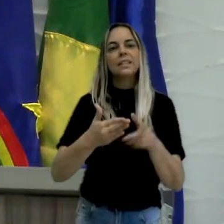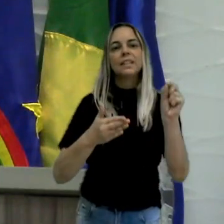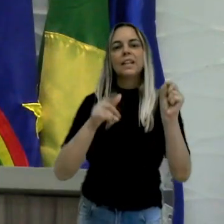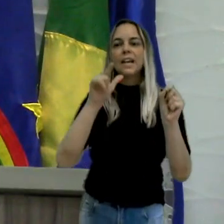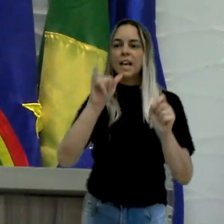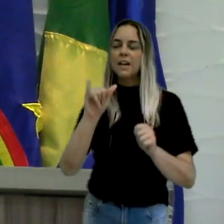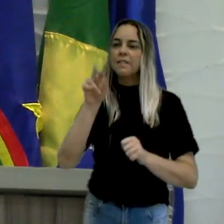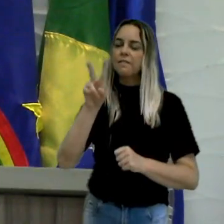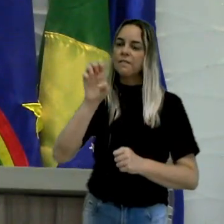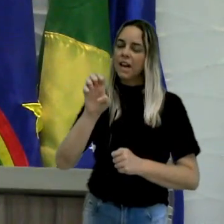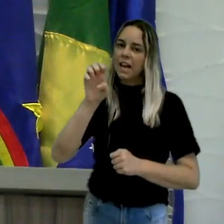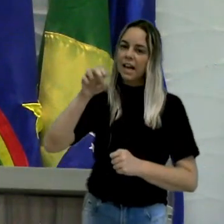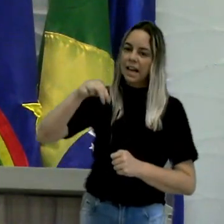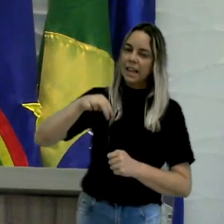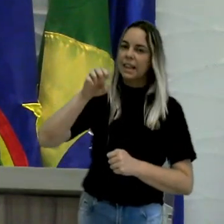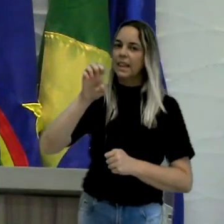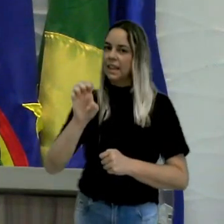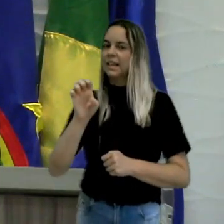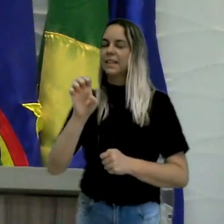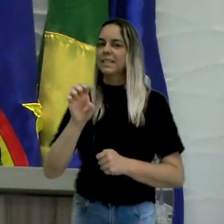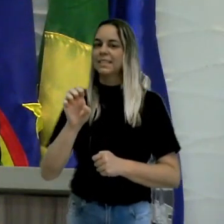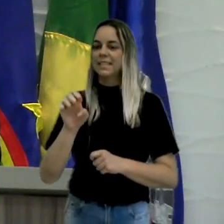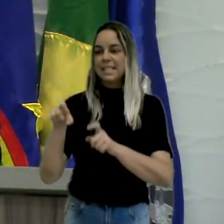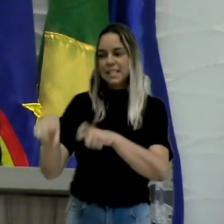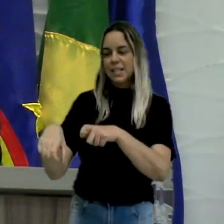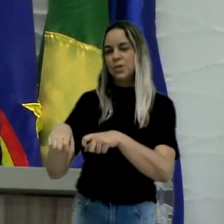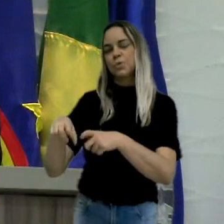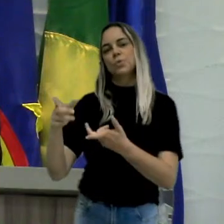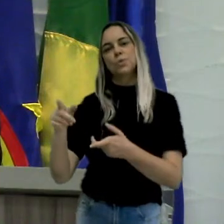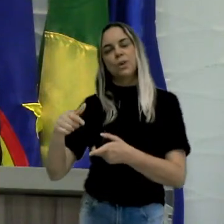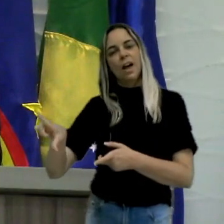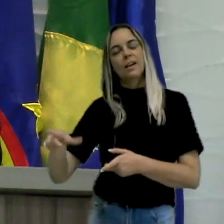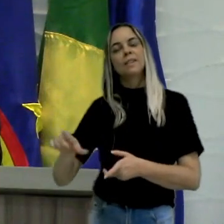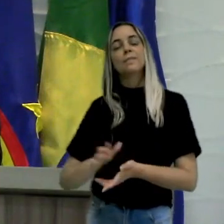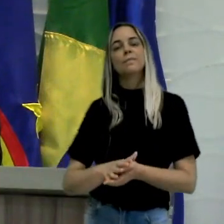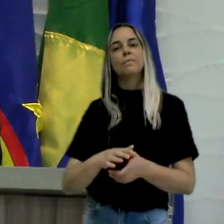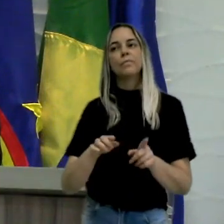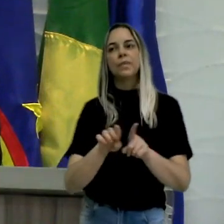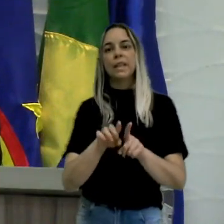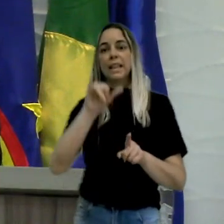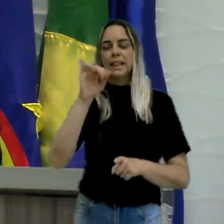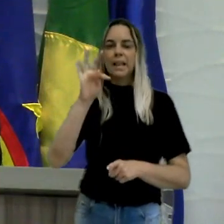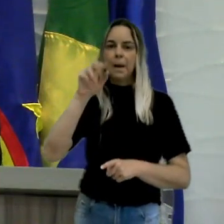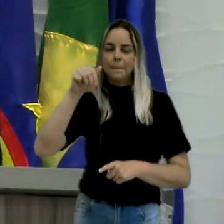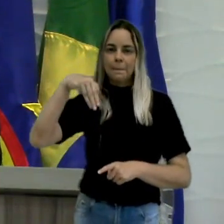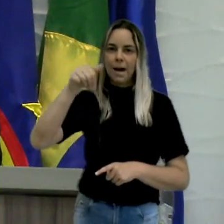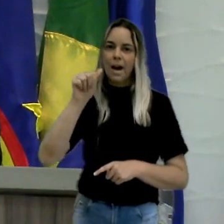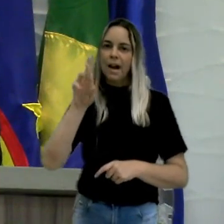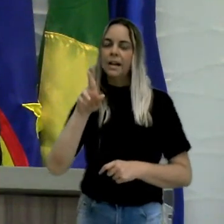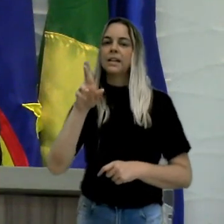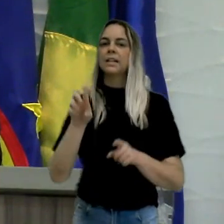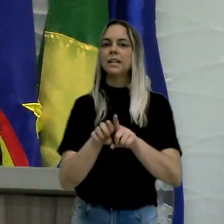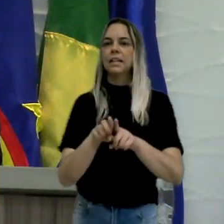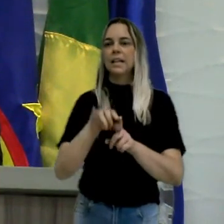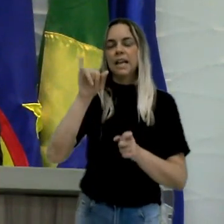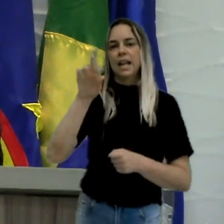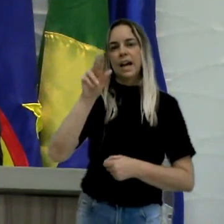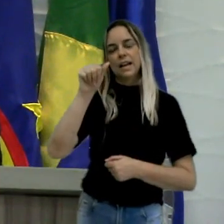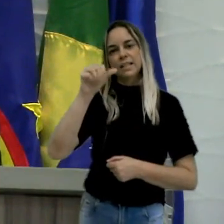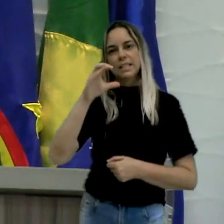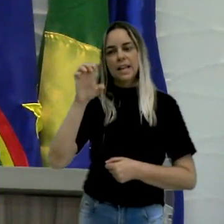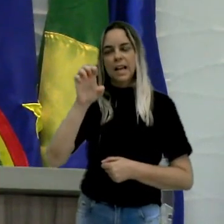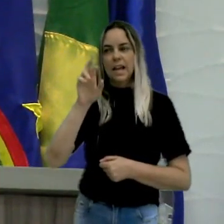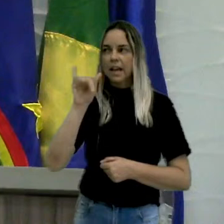que é Nena, lá do sítio Serrote, Itamar Carvalho, Iraceli, da Escola em Arca de Noé,